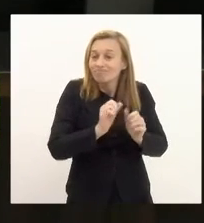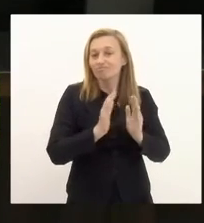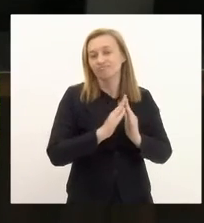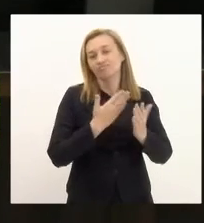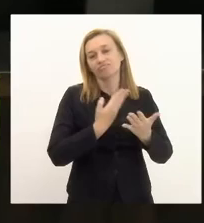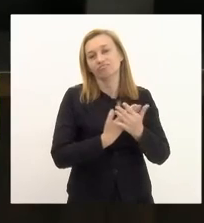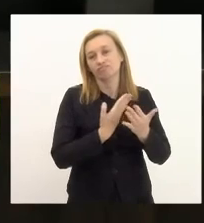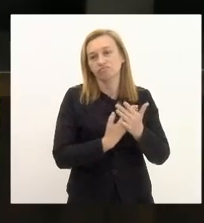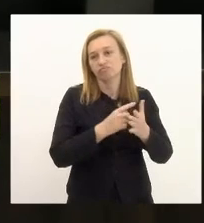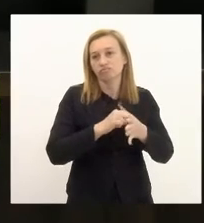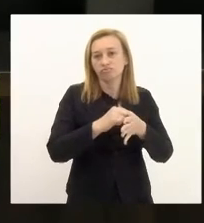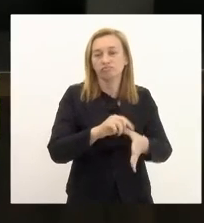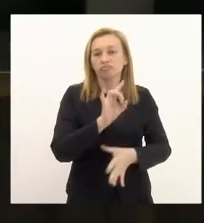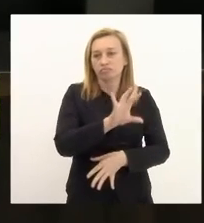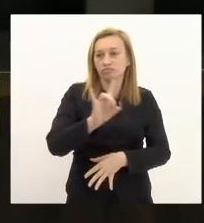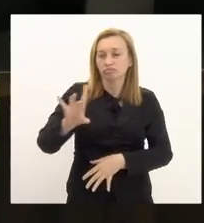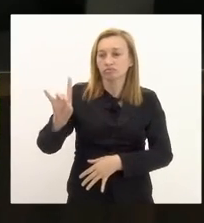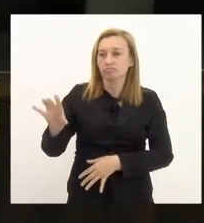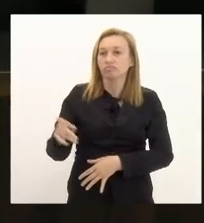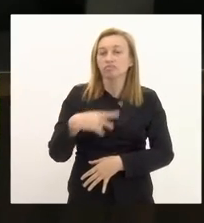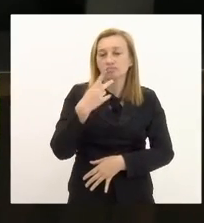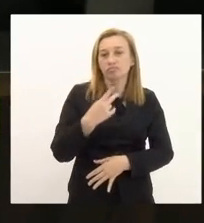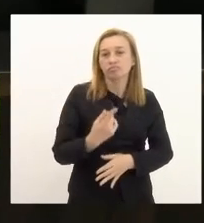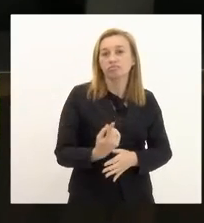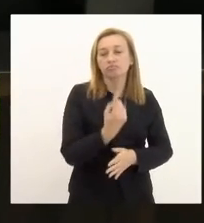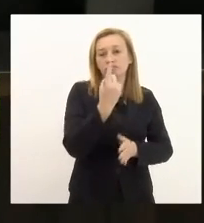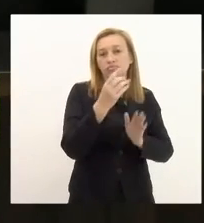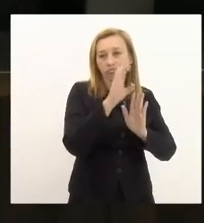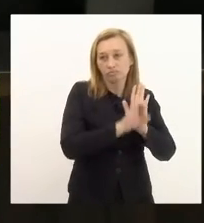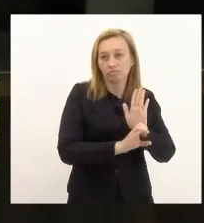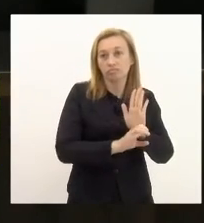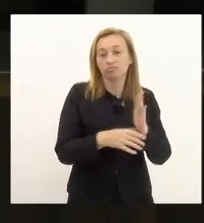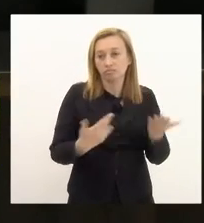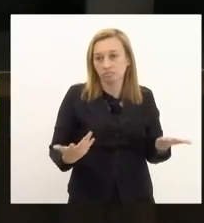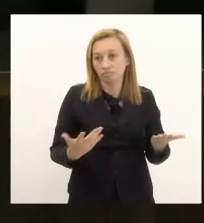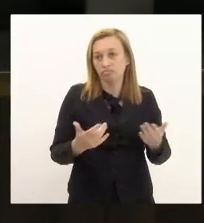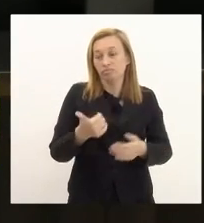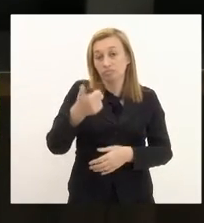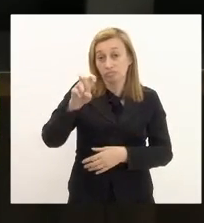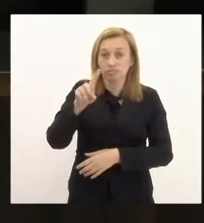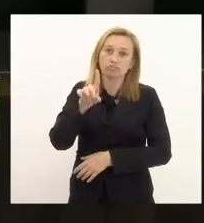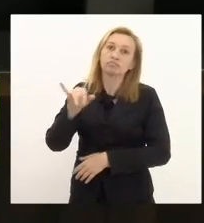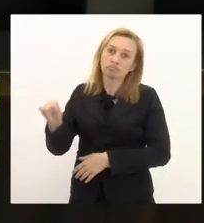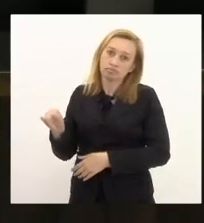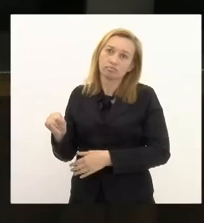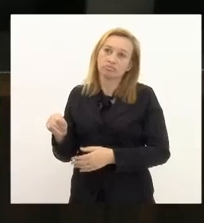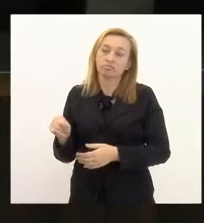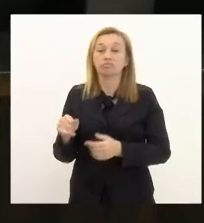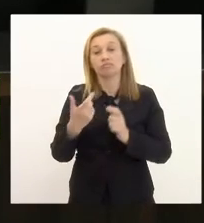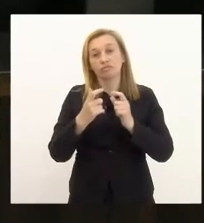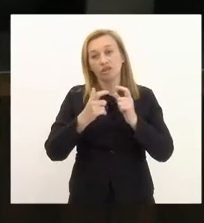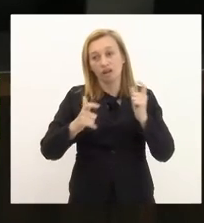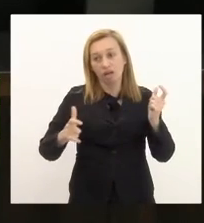referidas cada um falar de uma imensa tem uma tem um colega dele de 15 dias